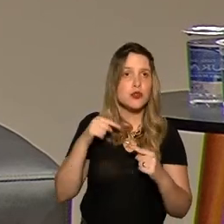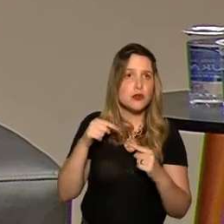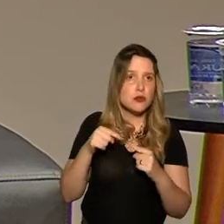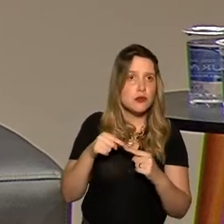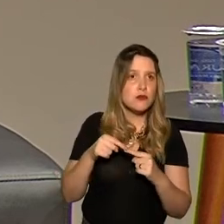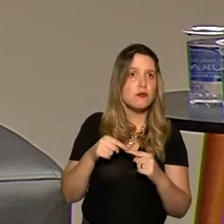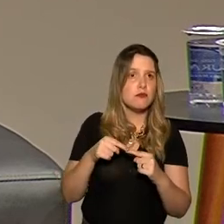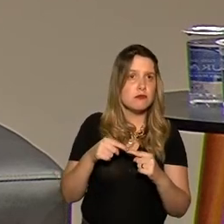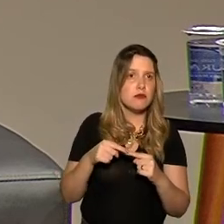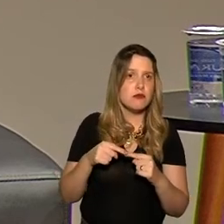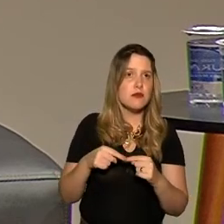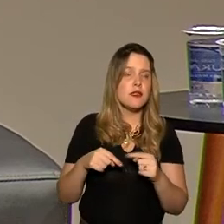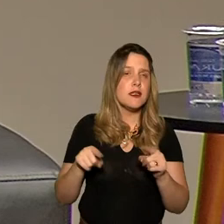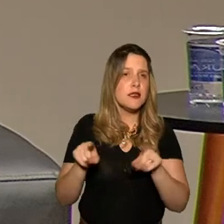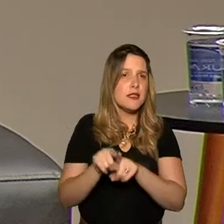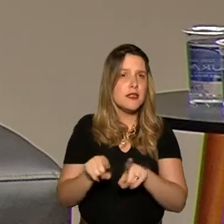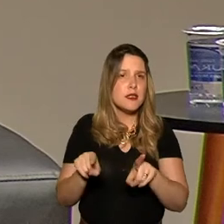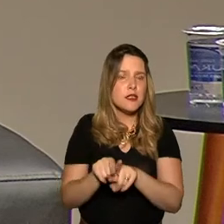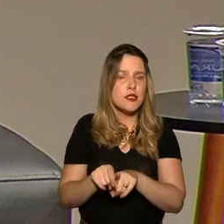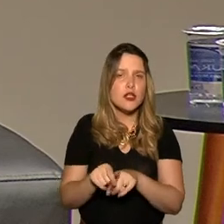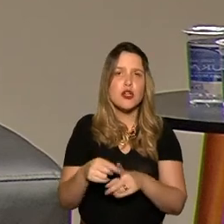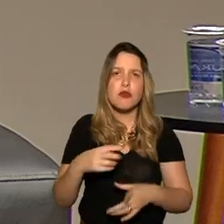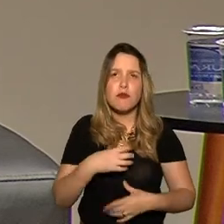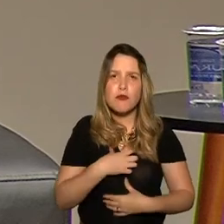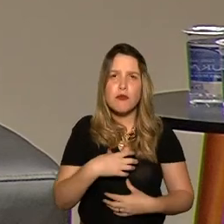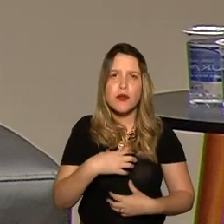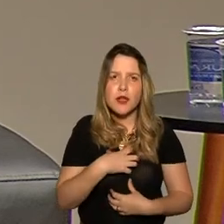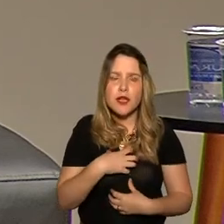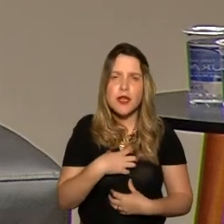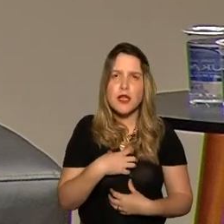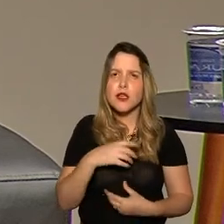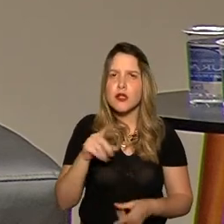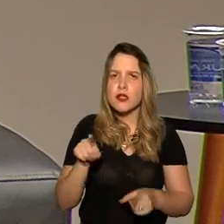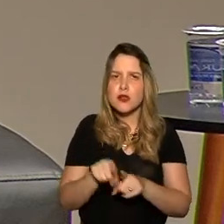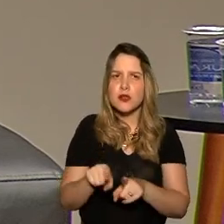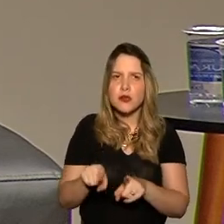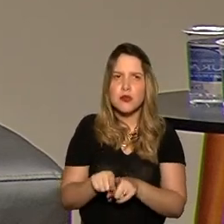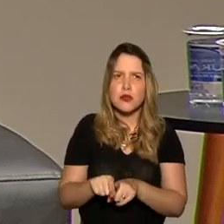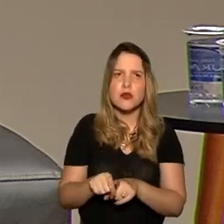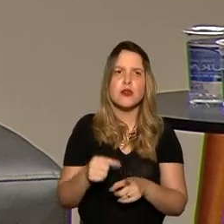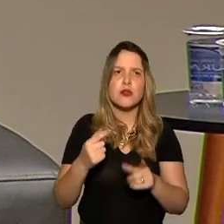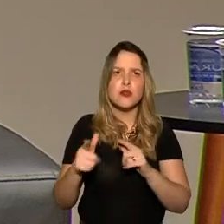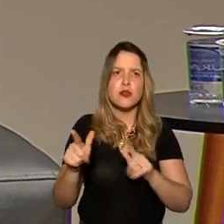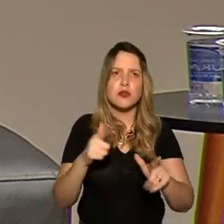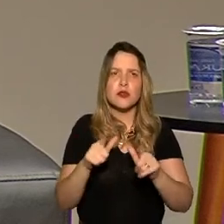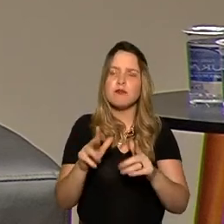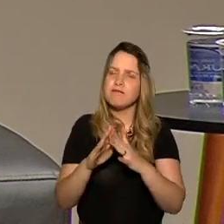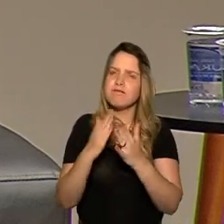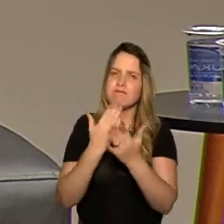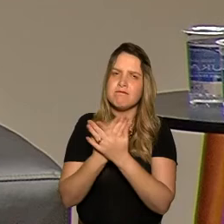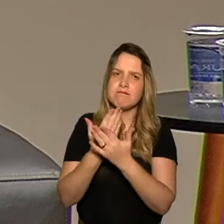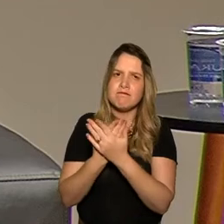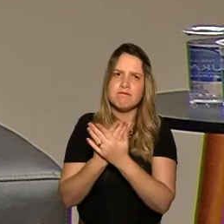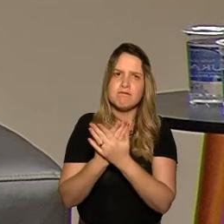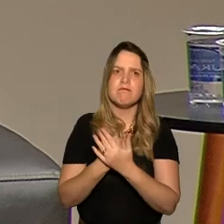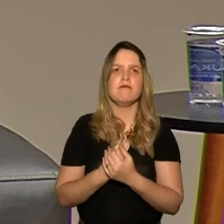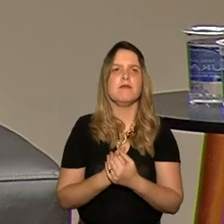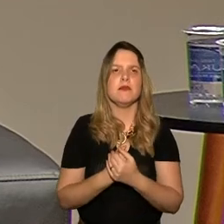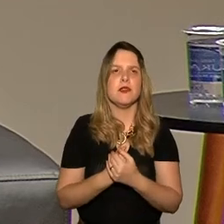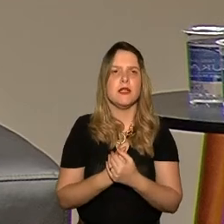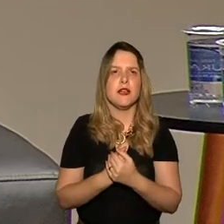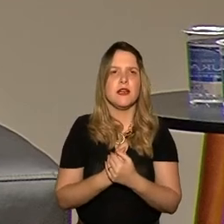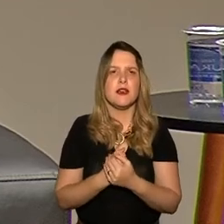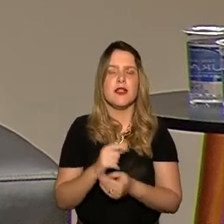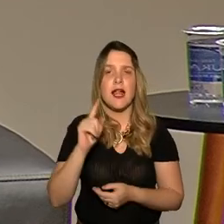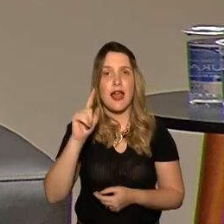não formal e informal né embora também a dimensão informal habite as escolas né E